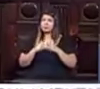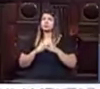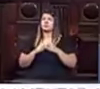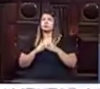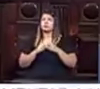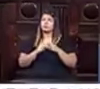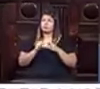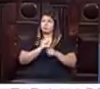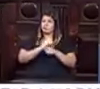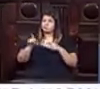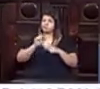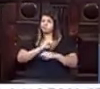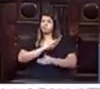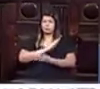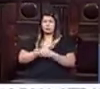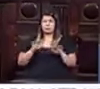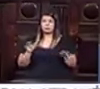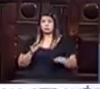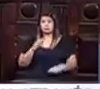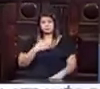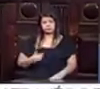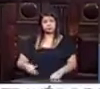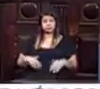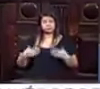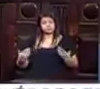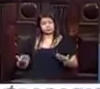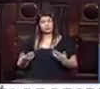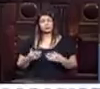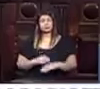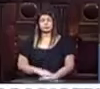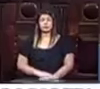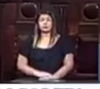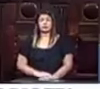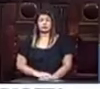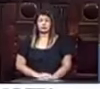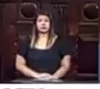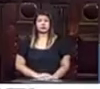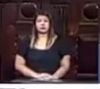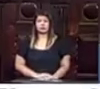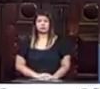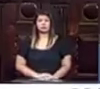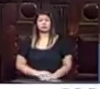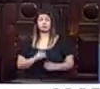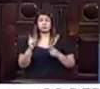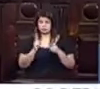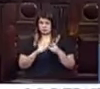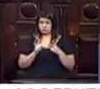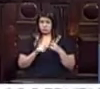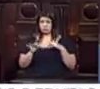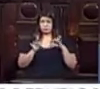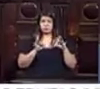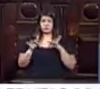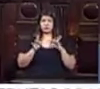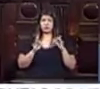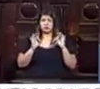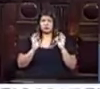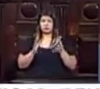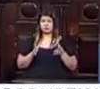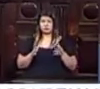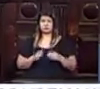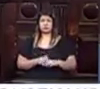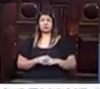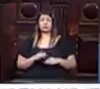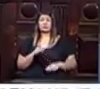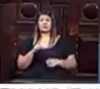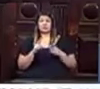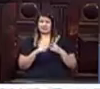julgamento do Tribunal de Contas. Pois bem, para além disso, tem um segundo projeto, deputada enfermeira